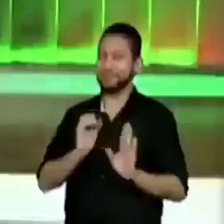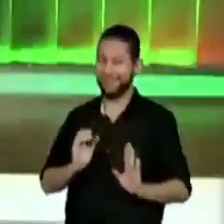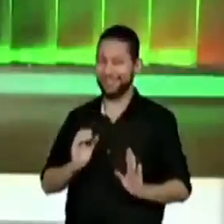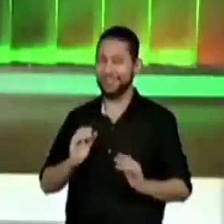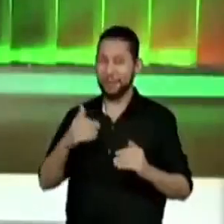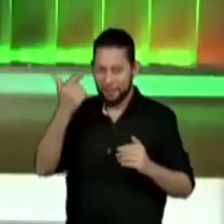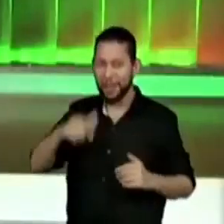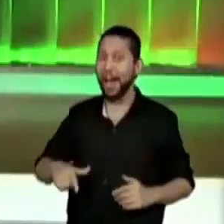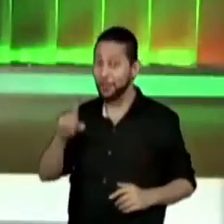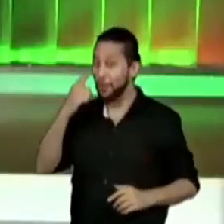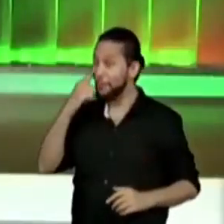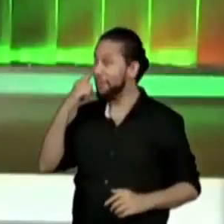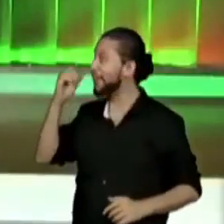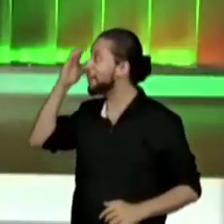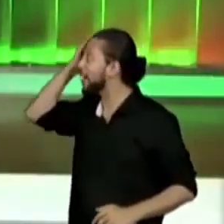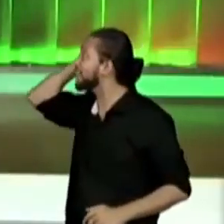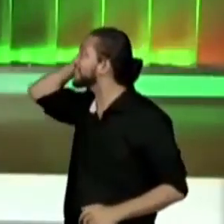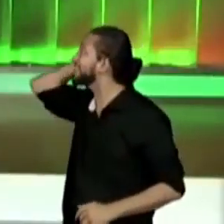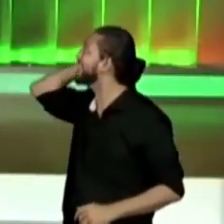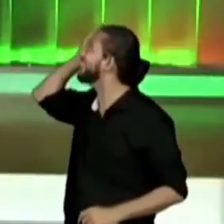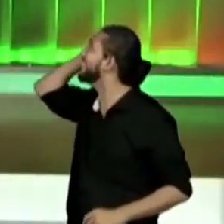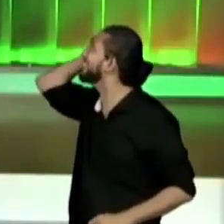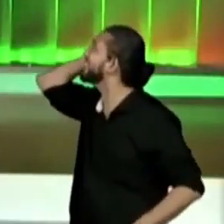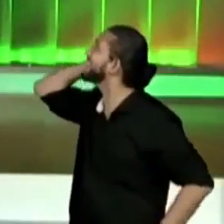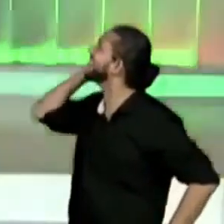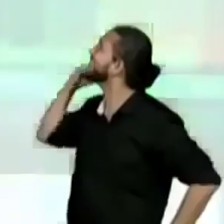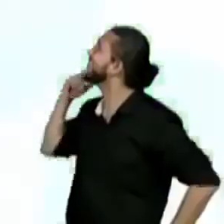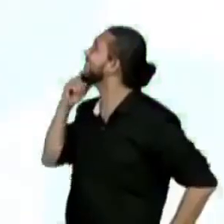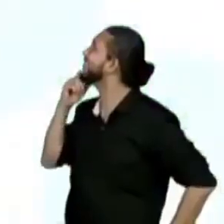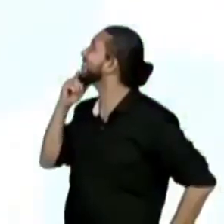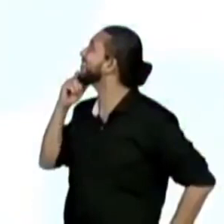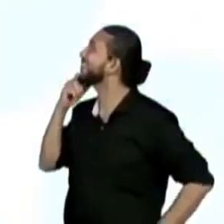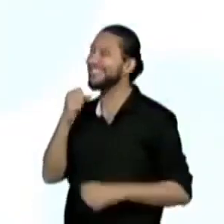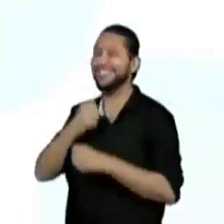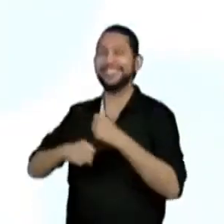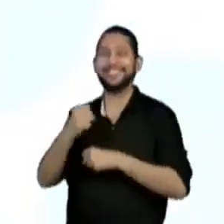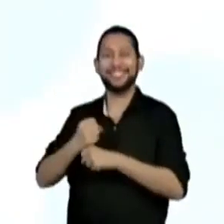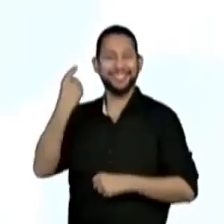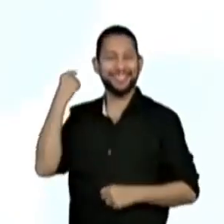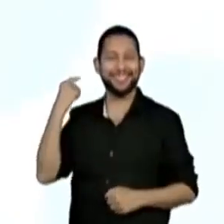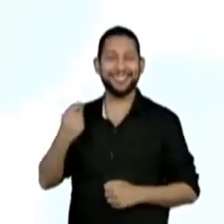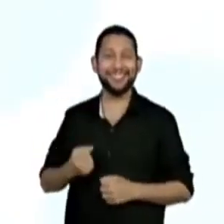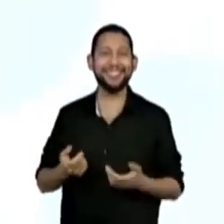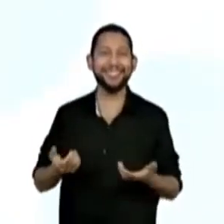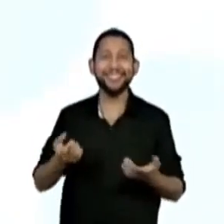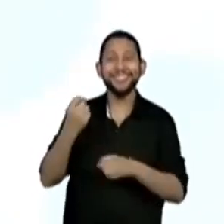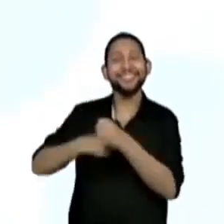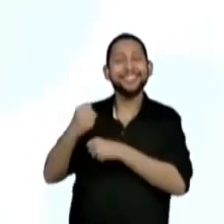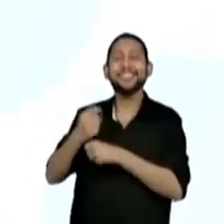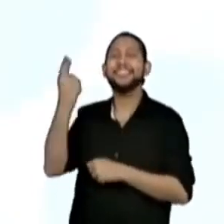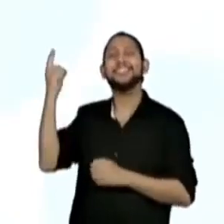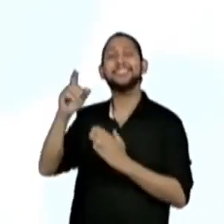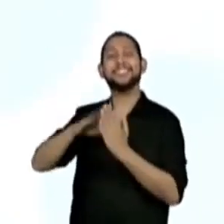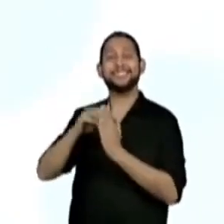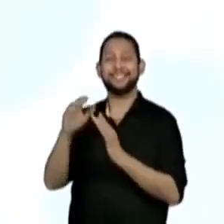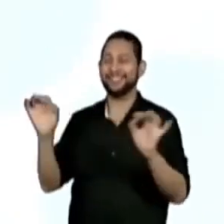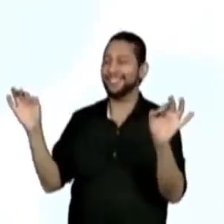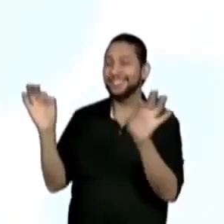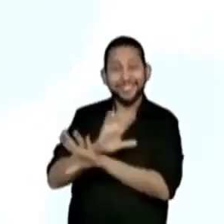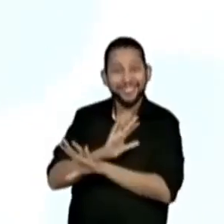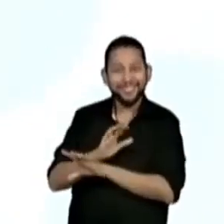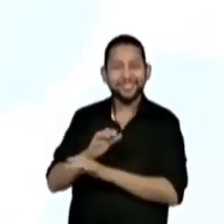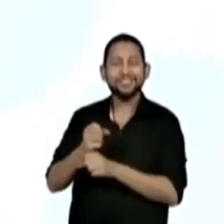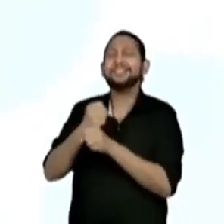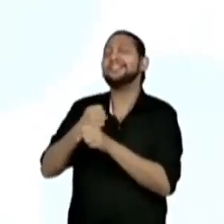pra próxima Há quantos anos foi concluída a obra